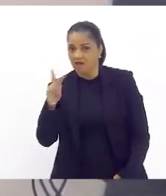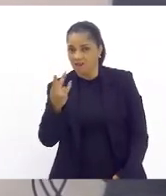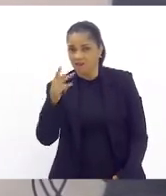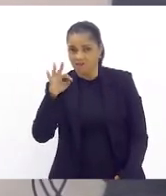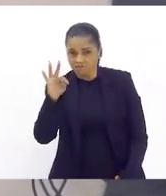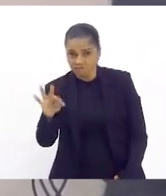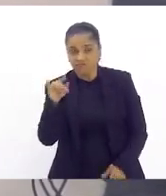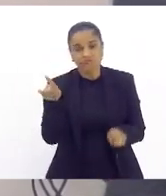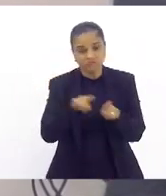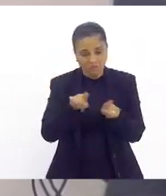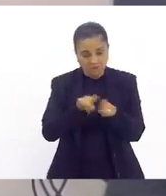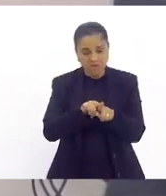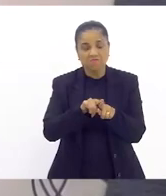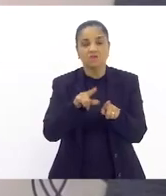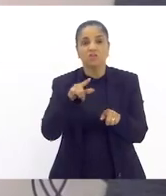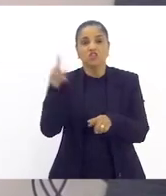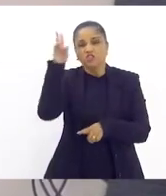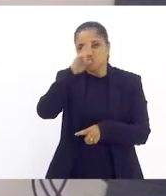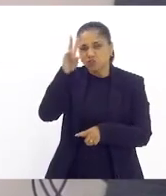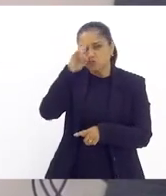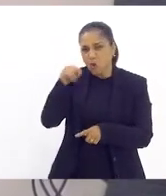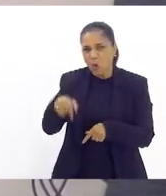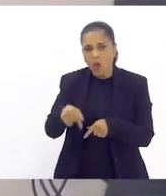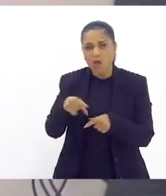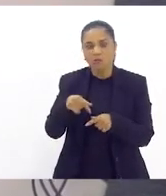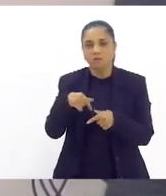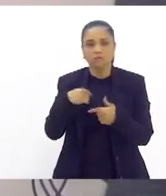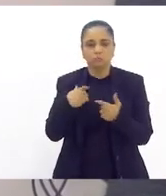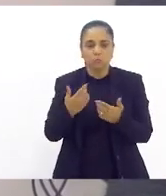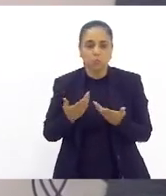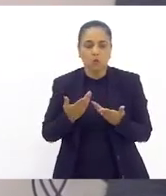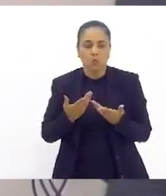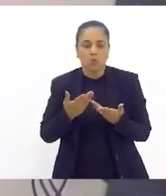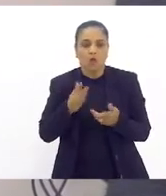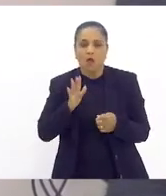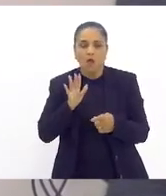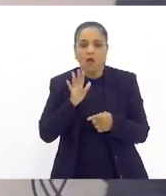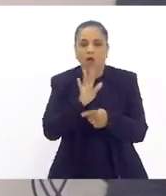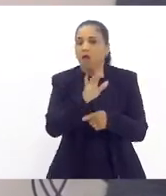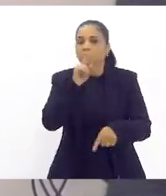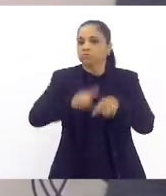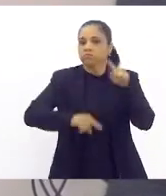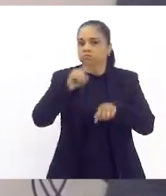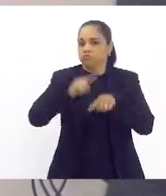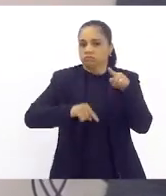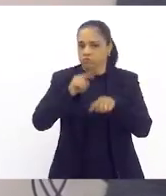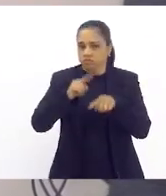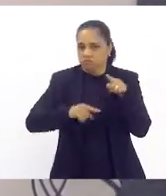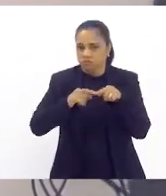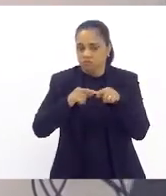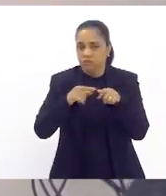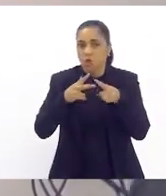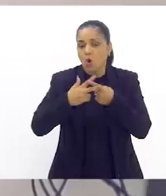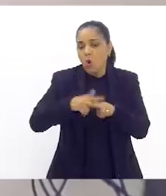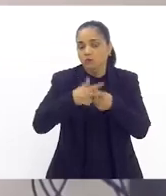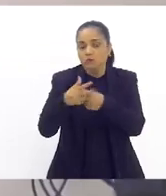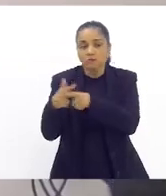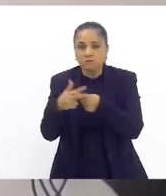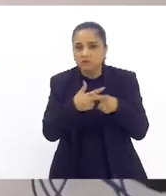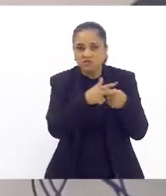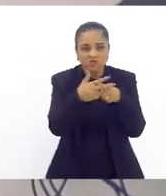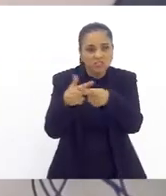de desinvestimento o que a gente observou é que vocês não fizeram as